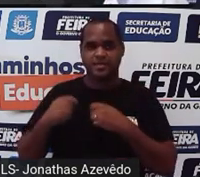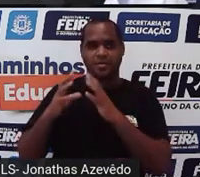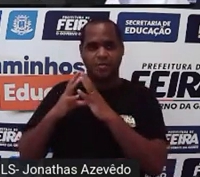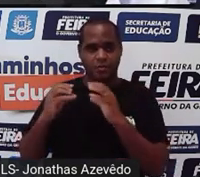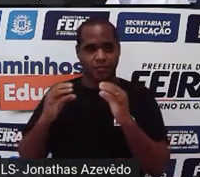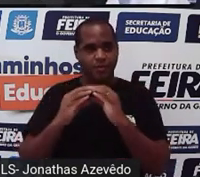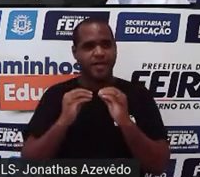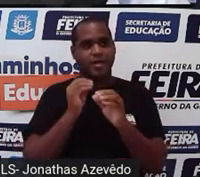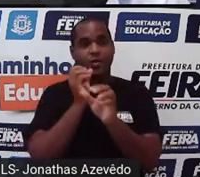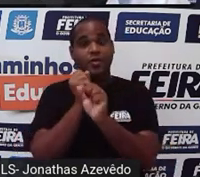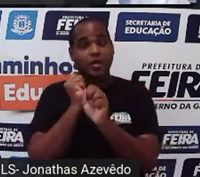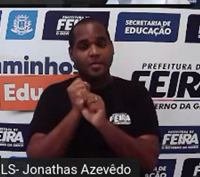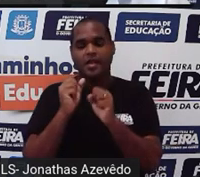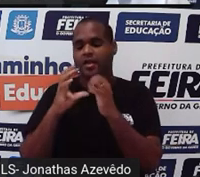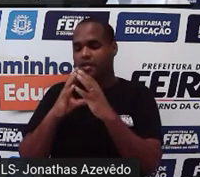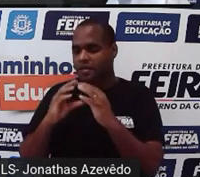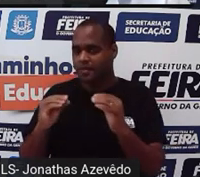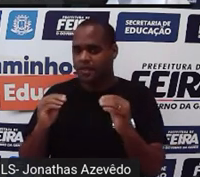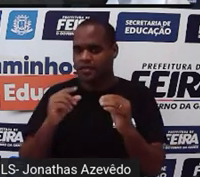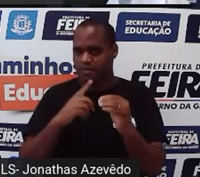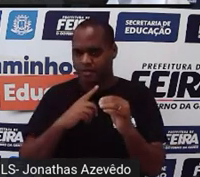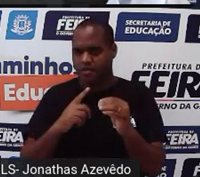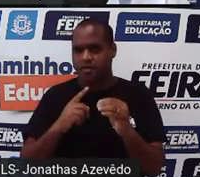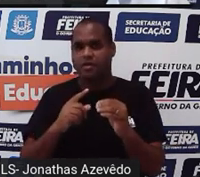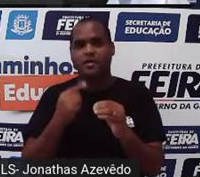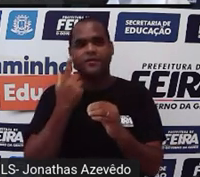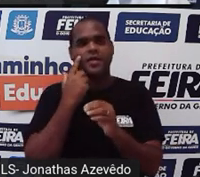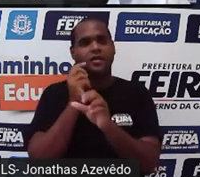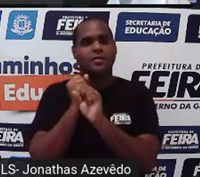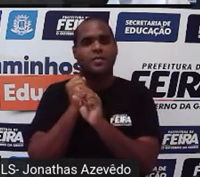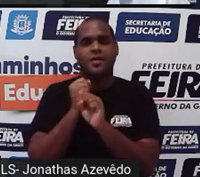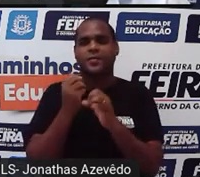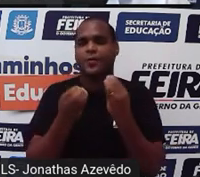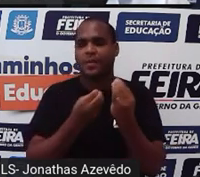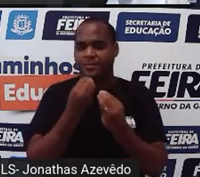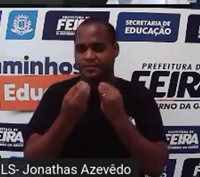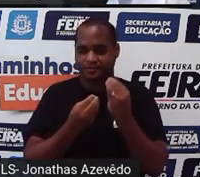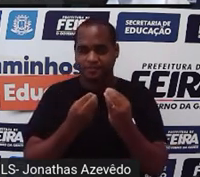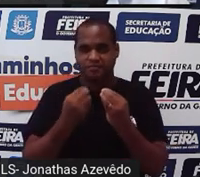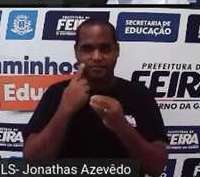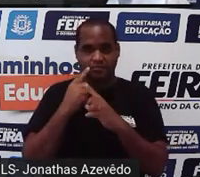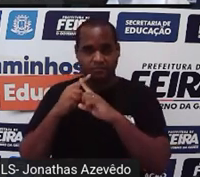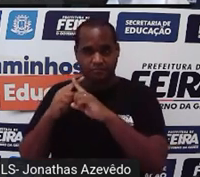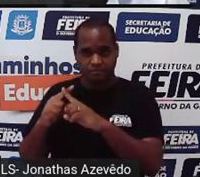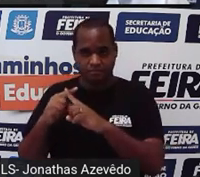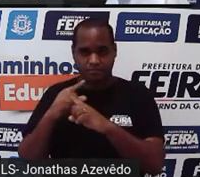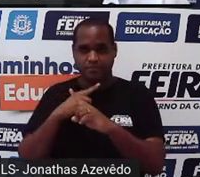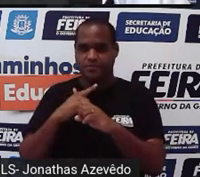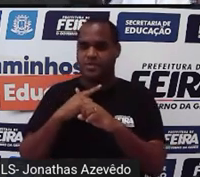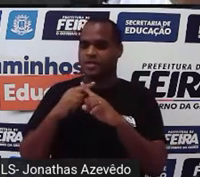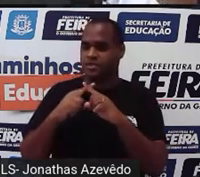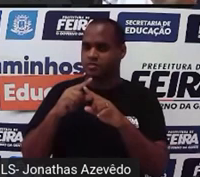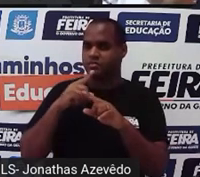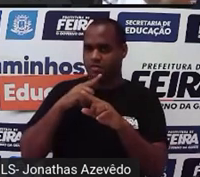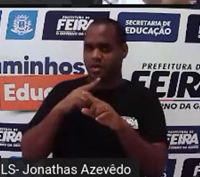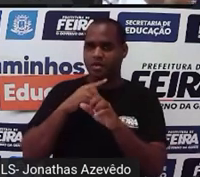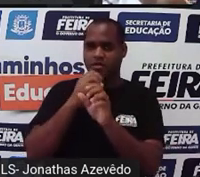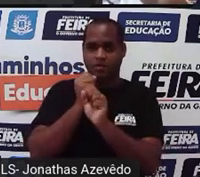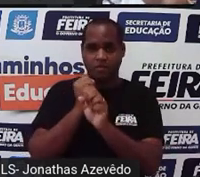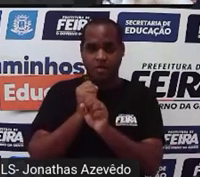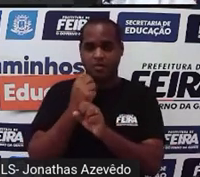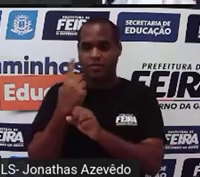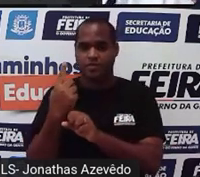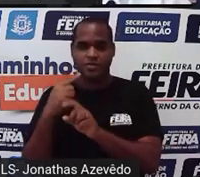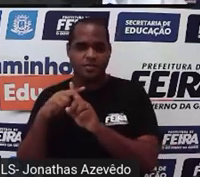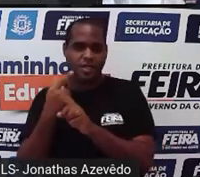chamava em anular Então como é que a gente faz essa soma nas equações o que tem x a gente soma com que tem x 1